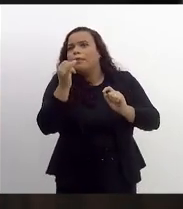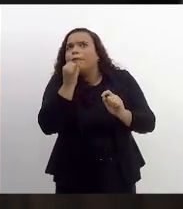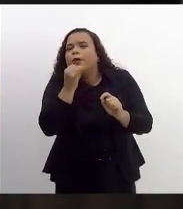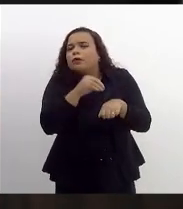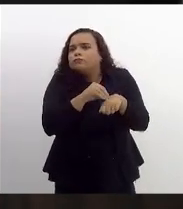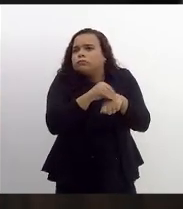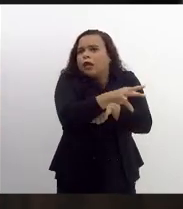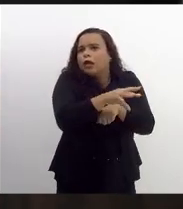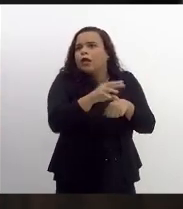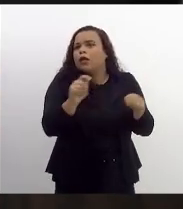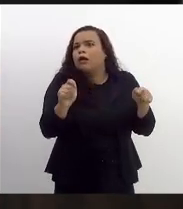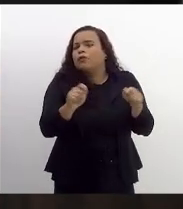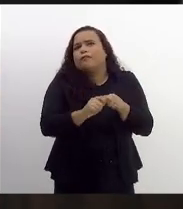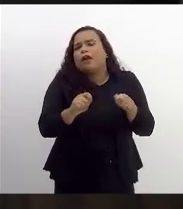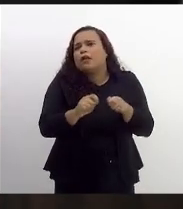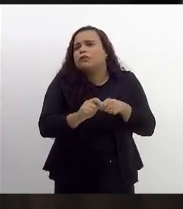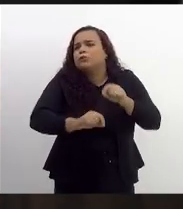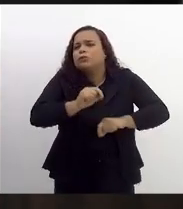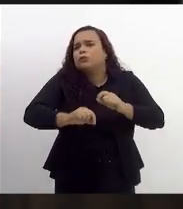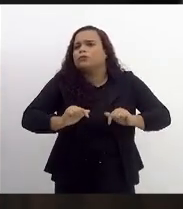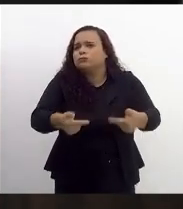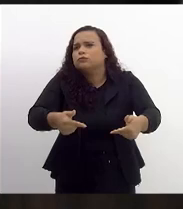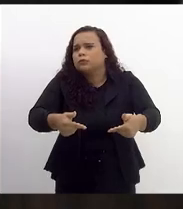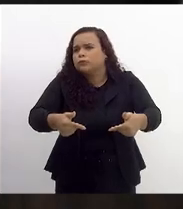para que se faça uma